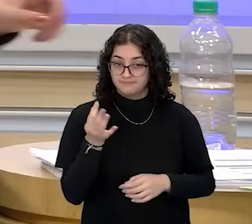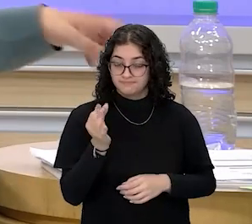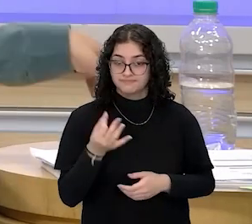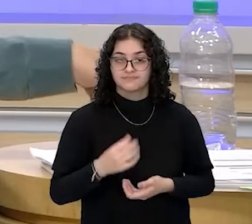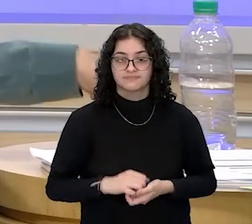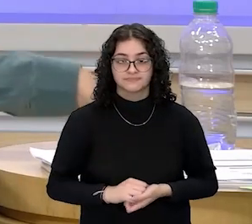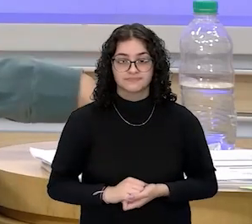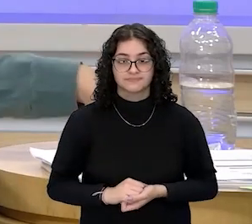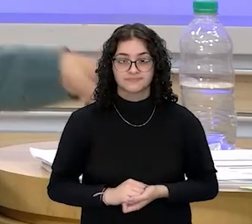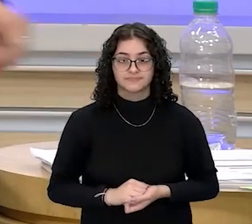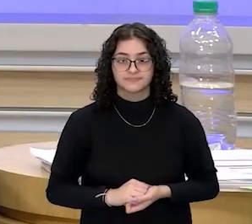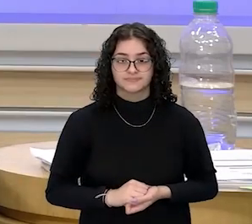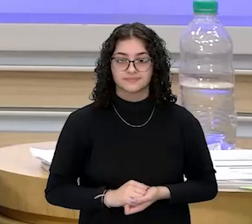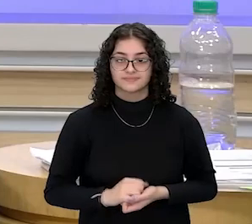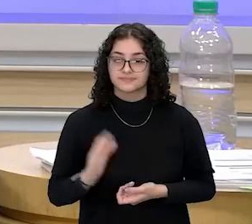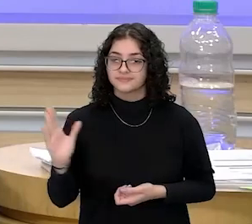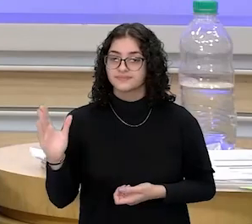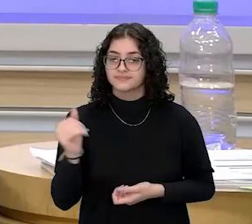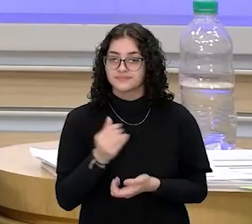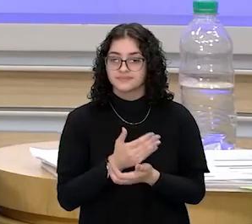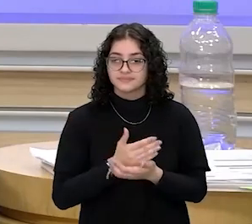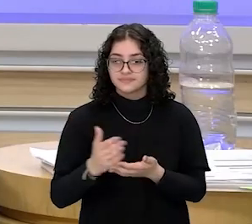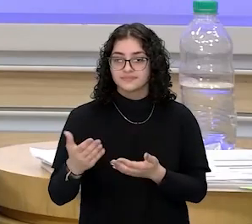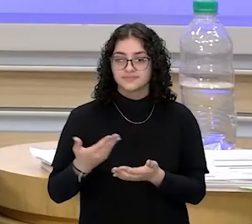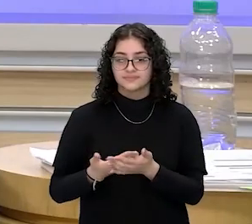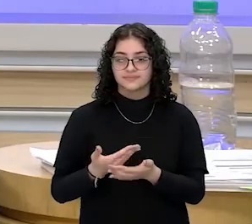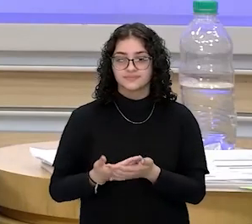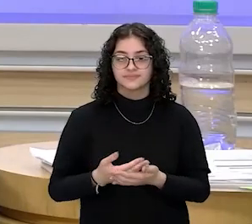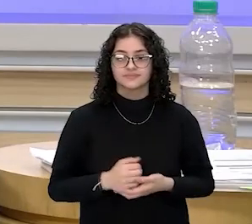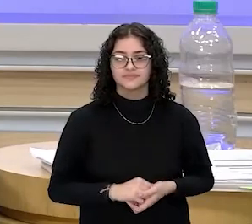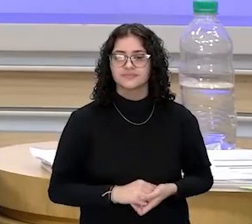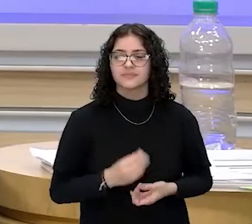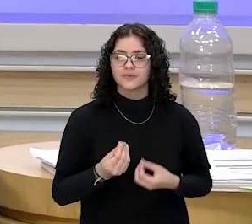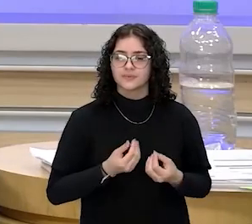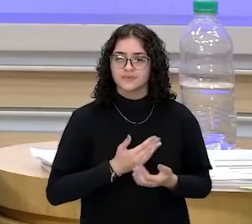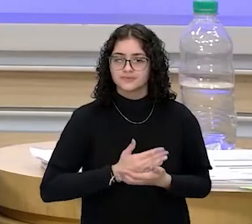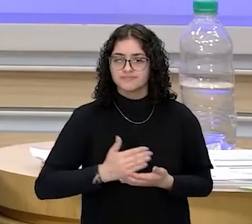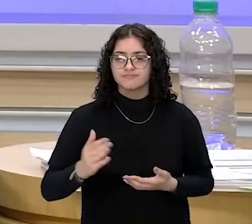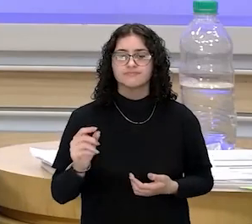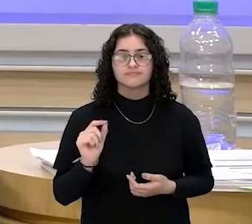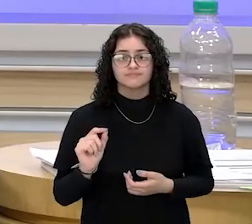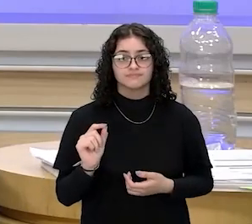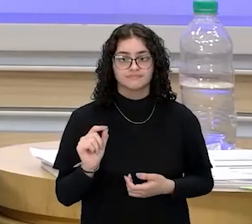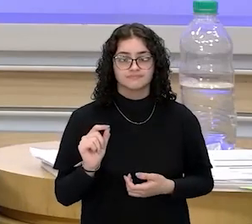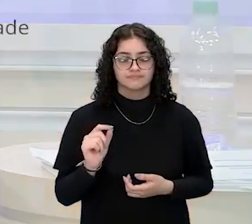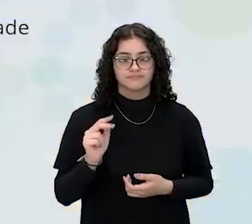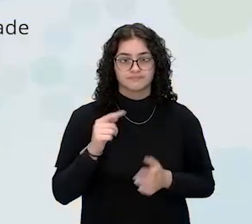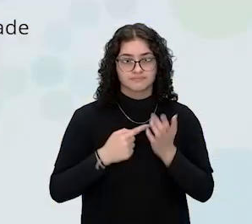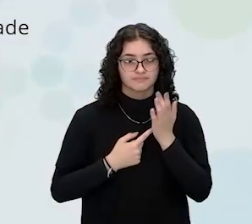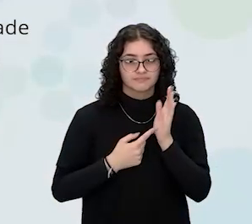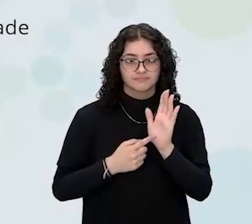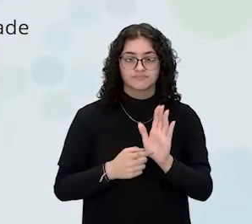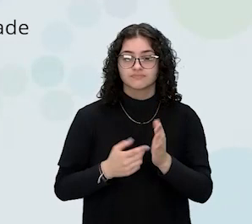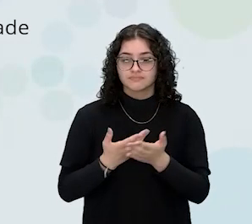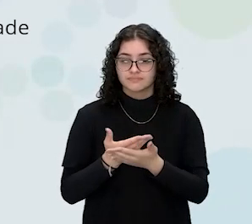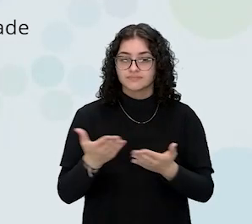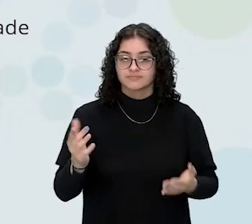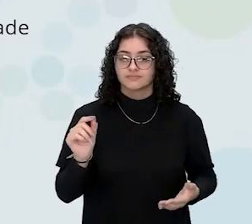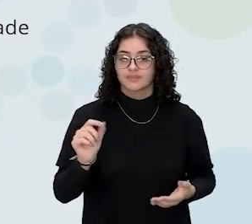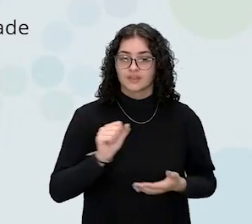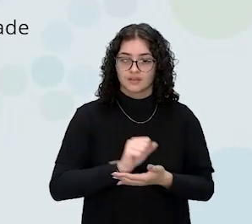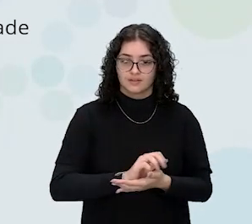então vamos começar a nossa aula, tá? Para começar a nossa aula aí, então, aparecendo para vocês a